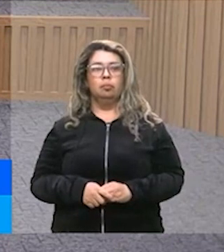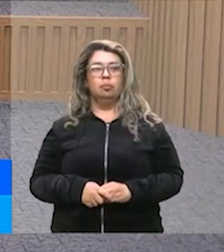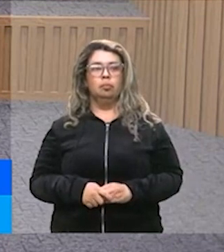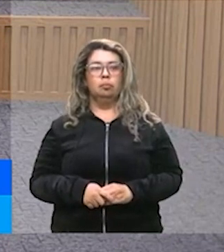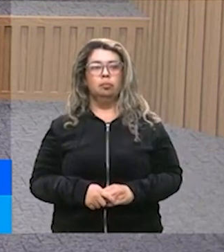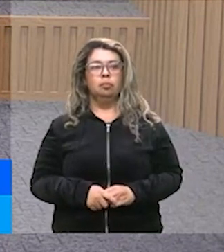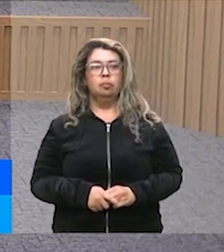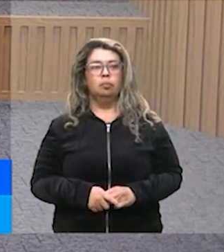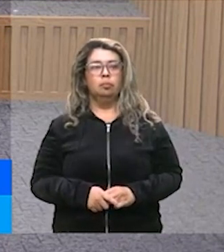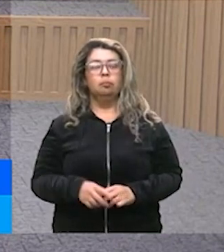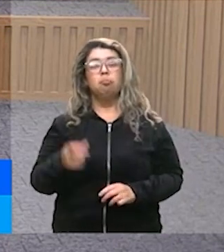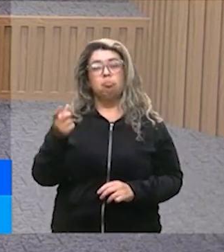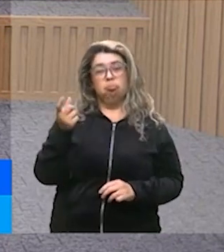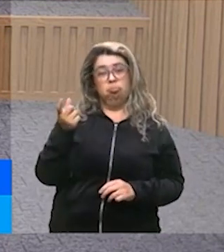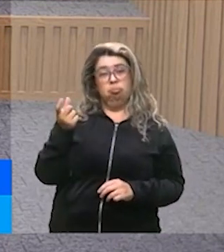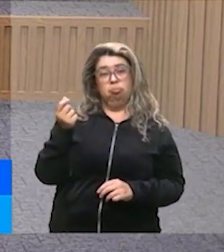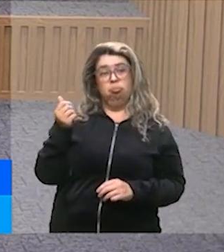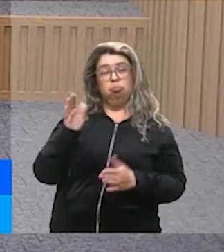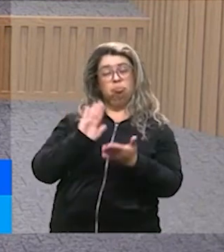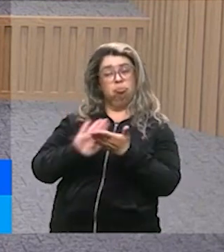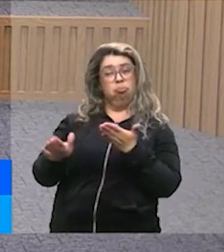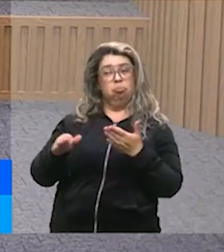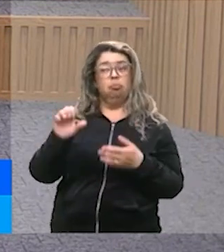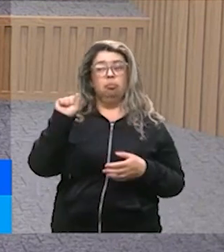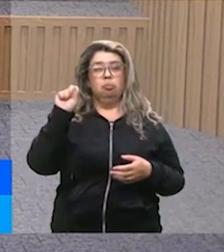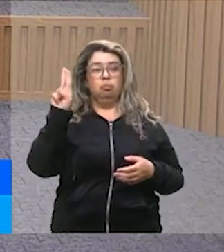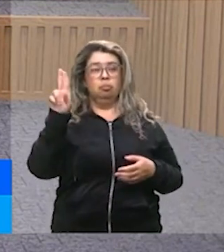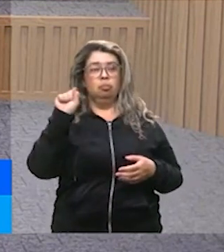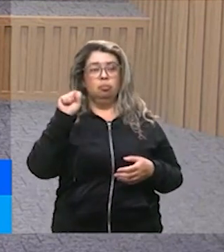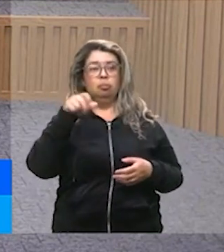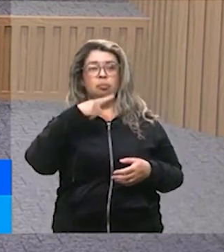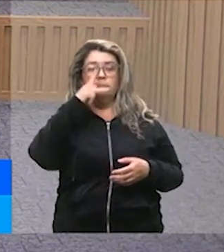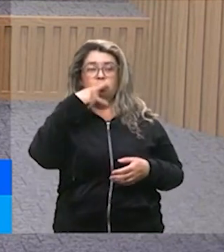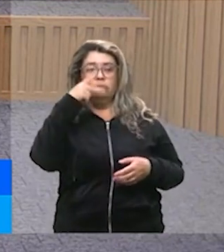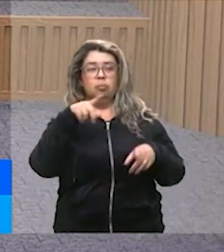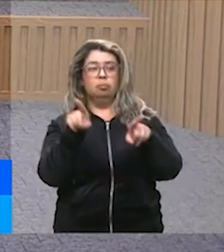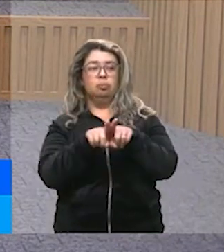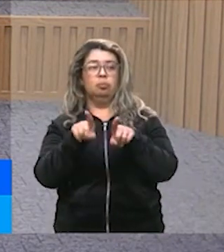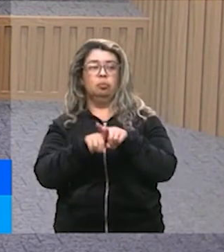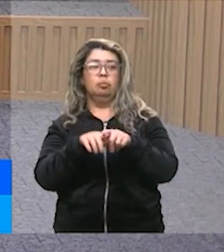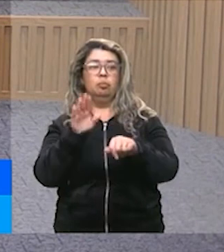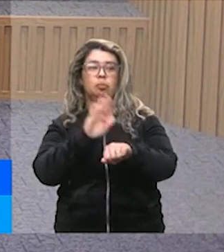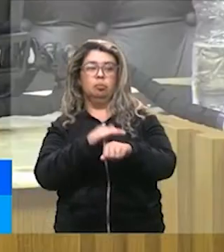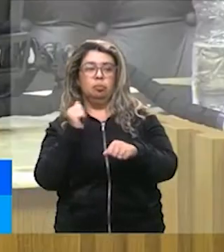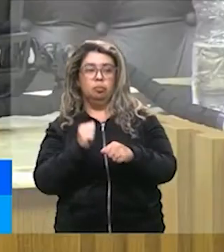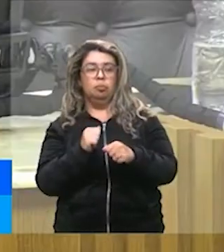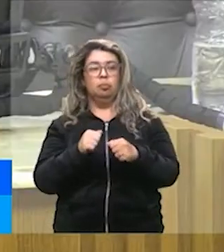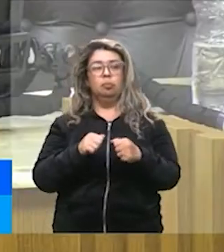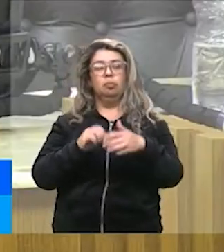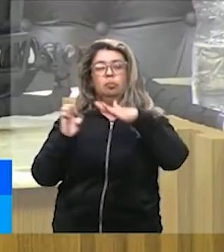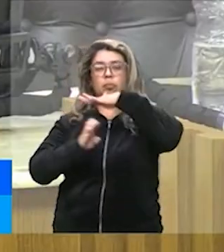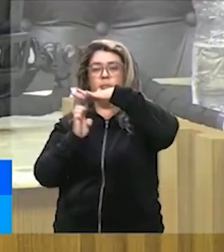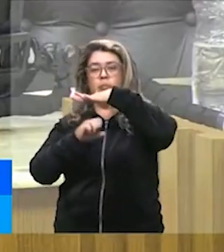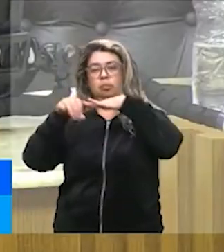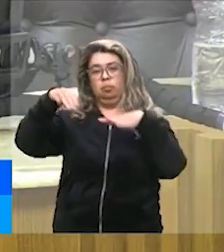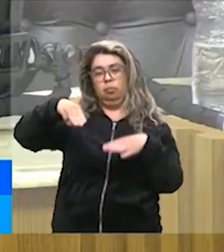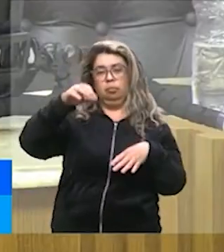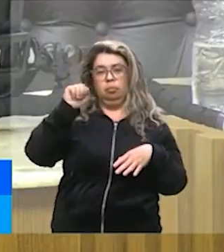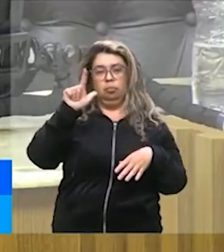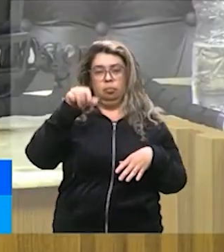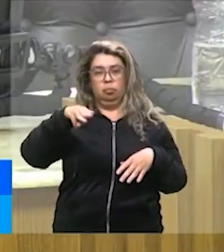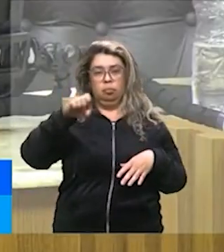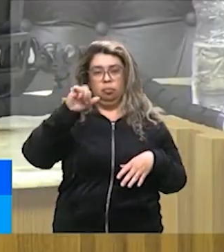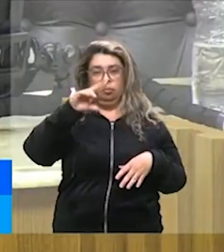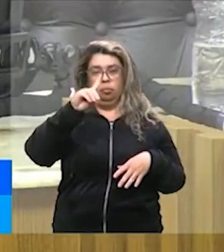desvio de verbas do SUS para deixar registrado a gravidade assim como a contratação da empresa M Almeida cu jo sócio